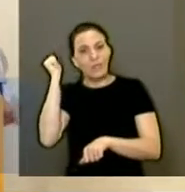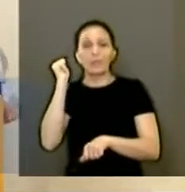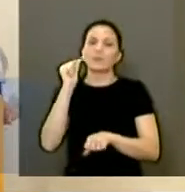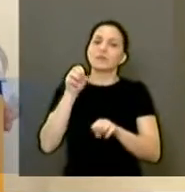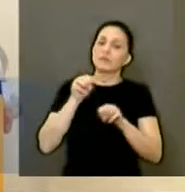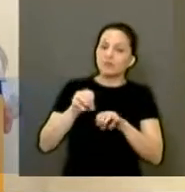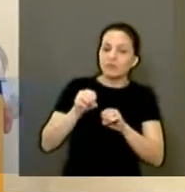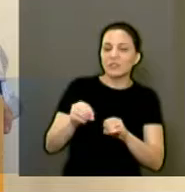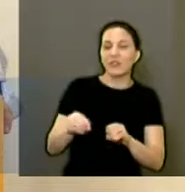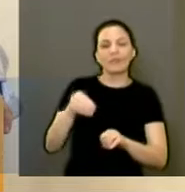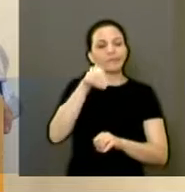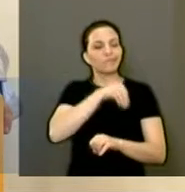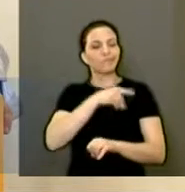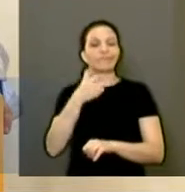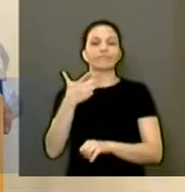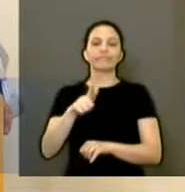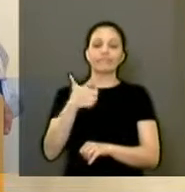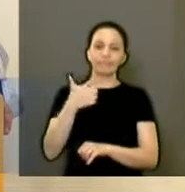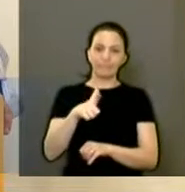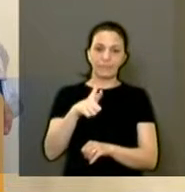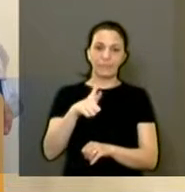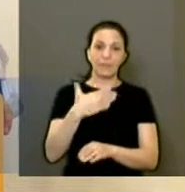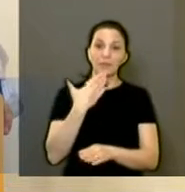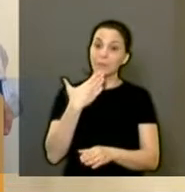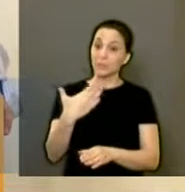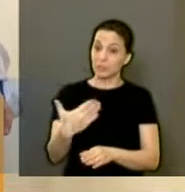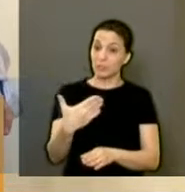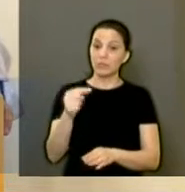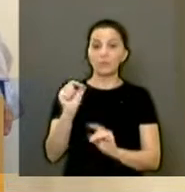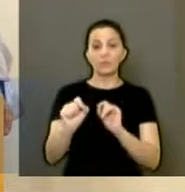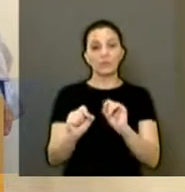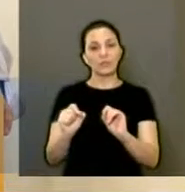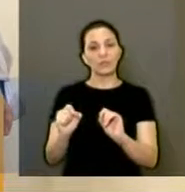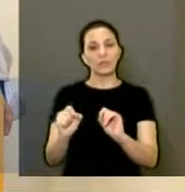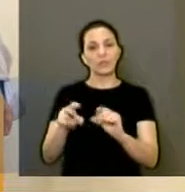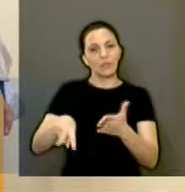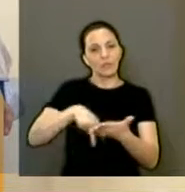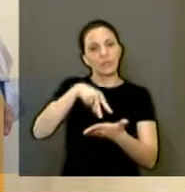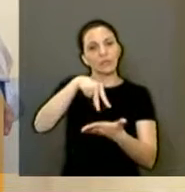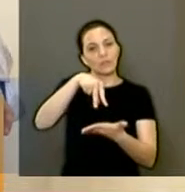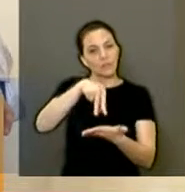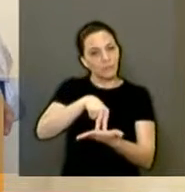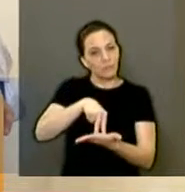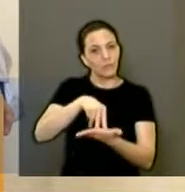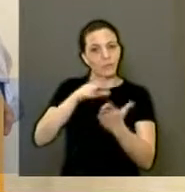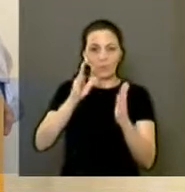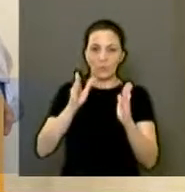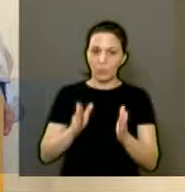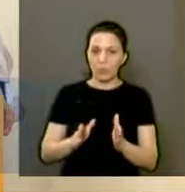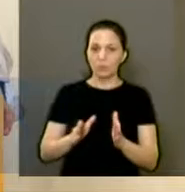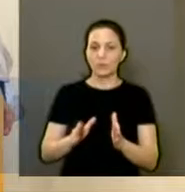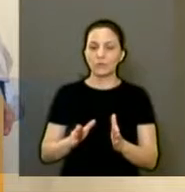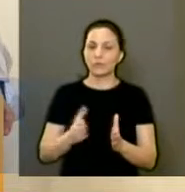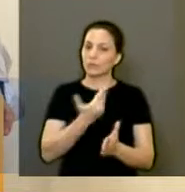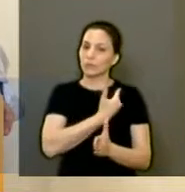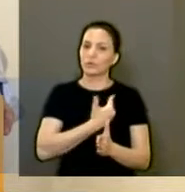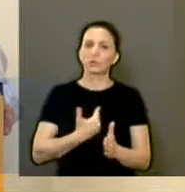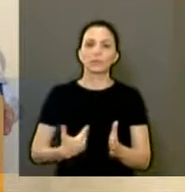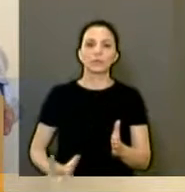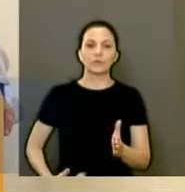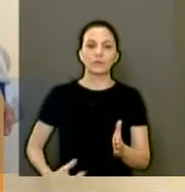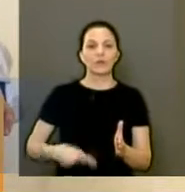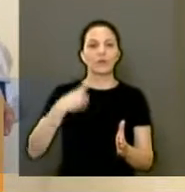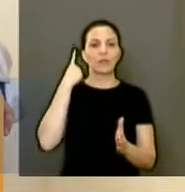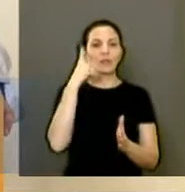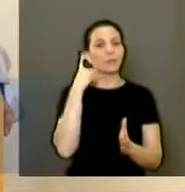então esse apelo que eu eu eu trago aqui hoje eu deixo aqui para o governo para